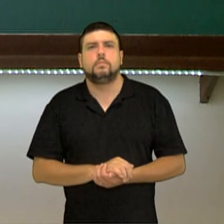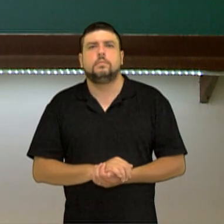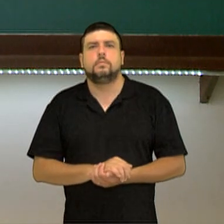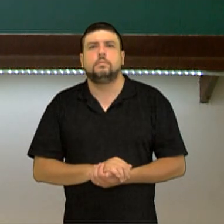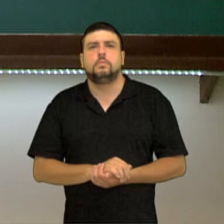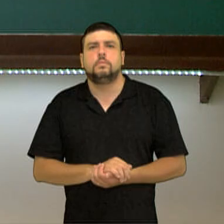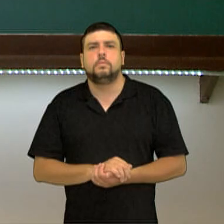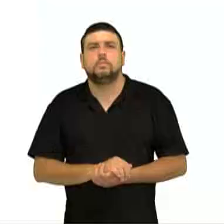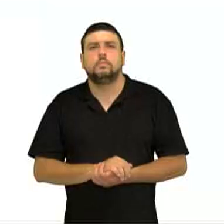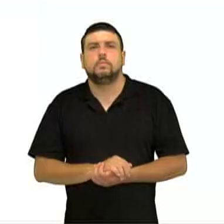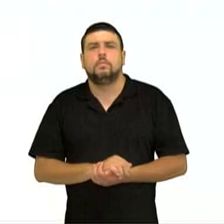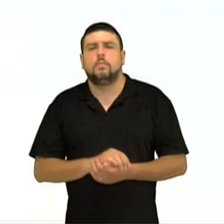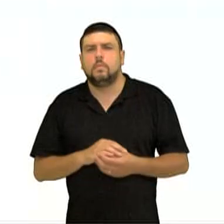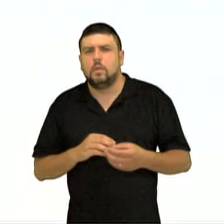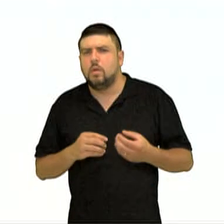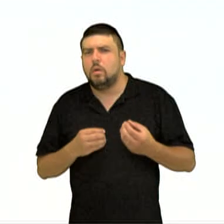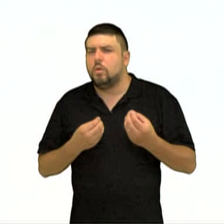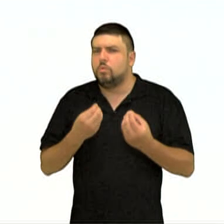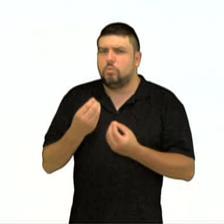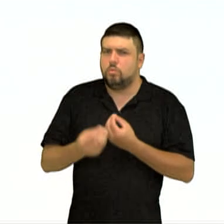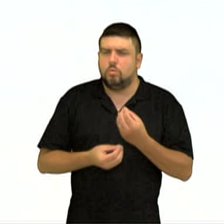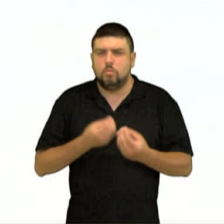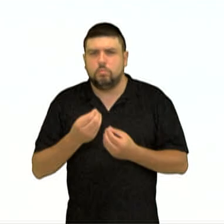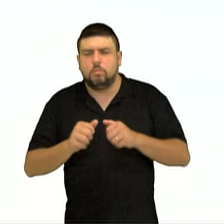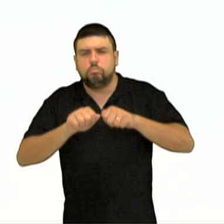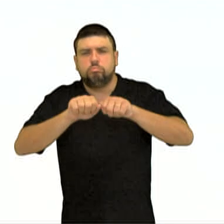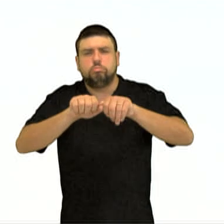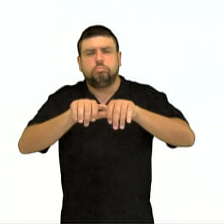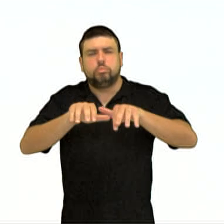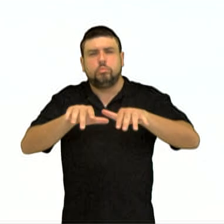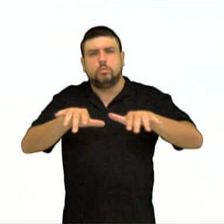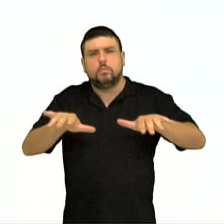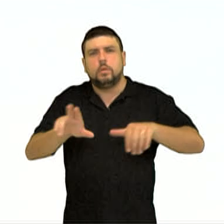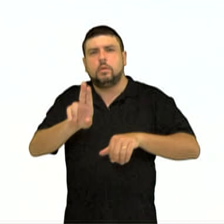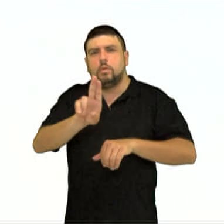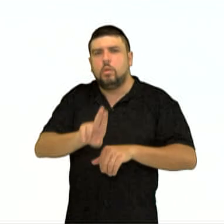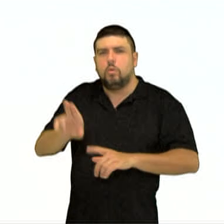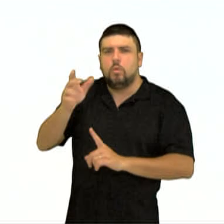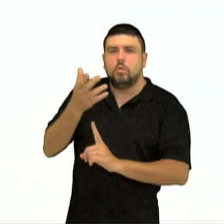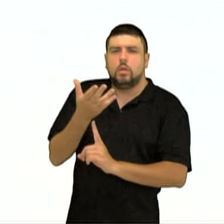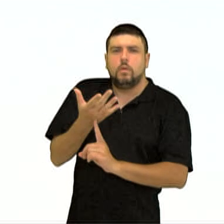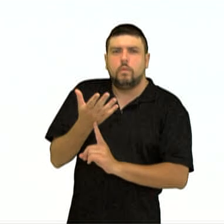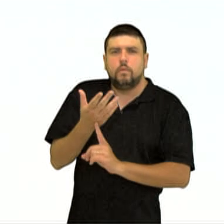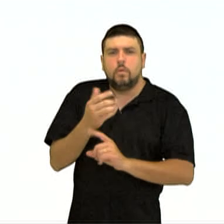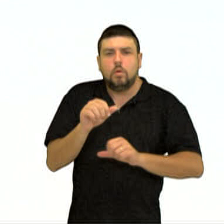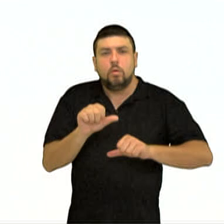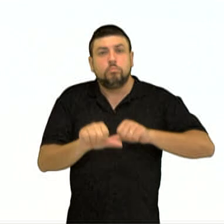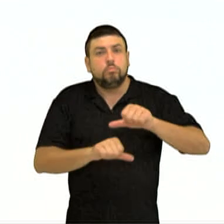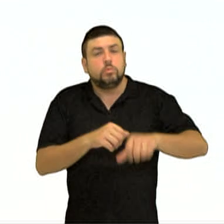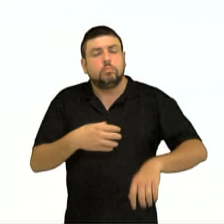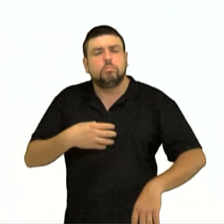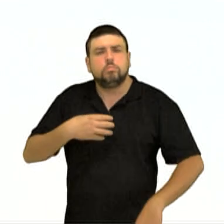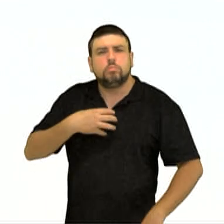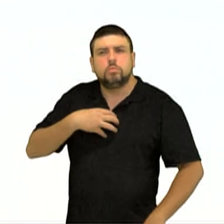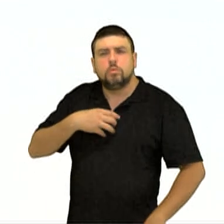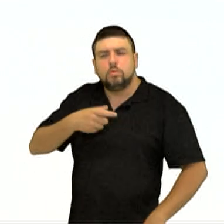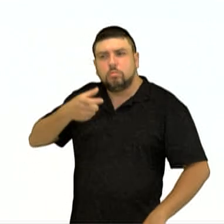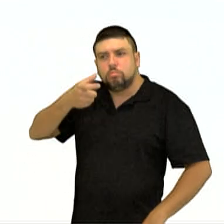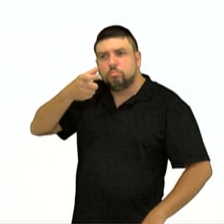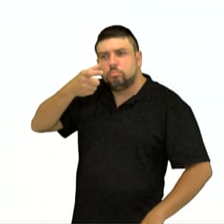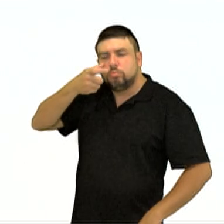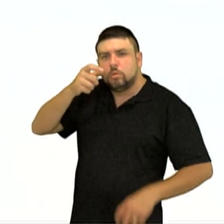como a popularização do uso de velas mudou a maneira de encarar a escuridão.